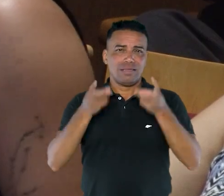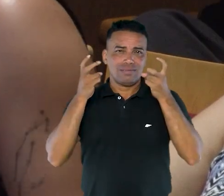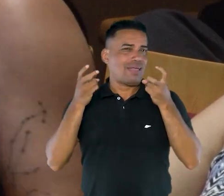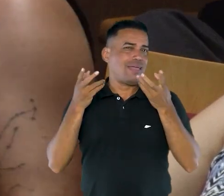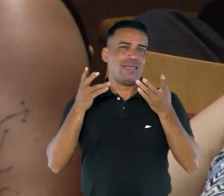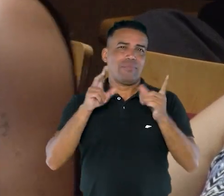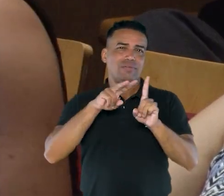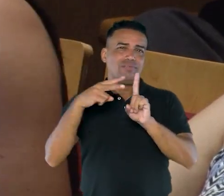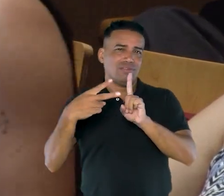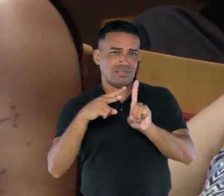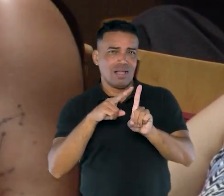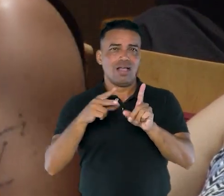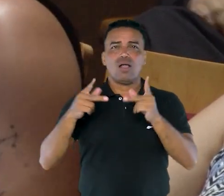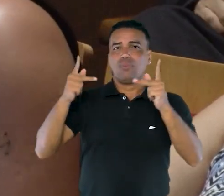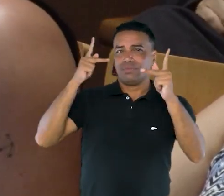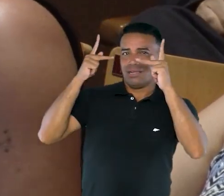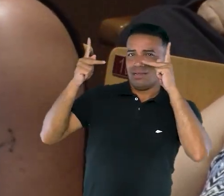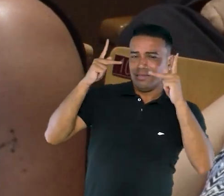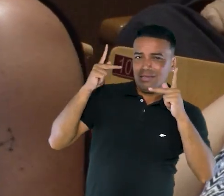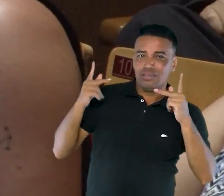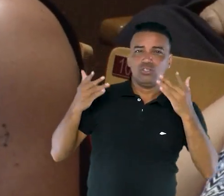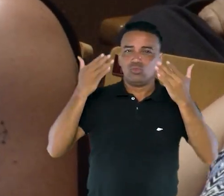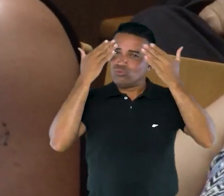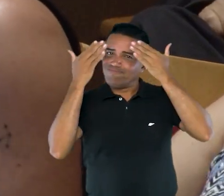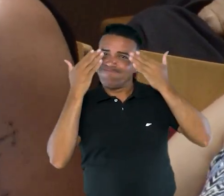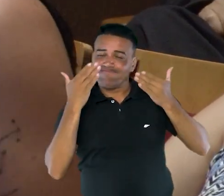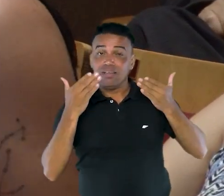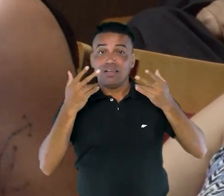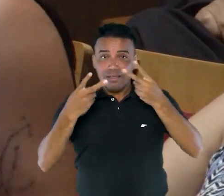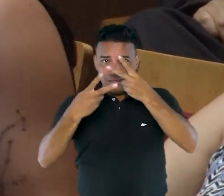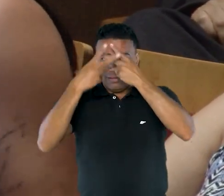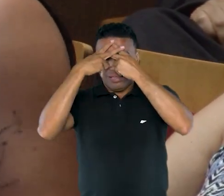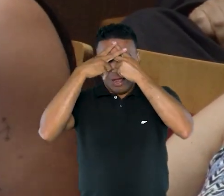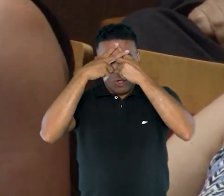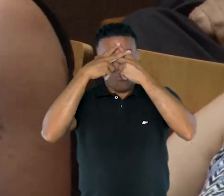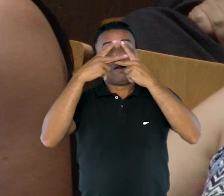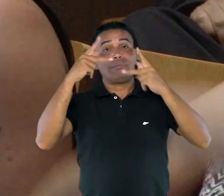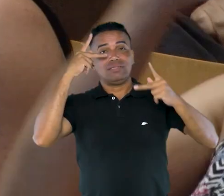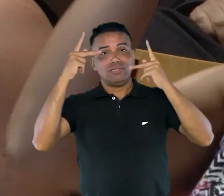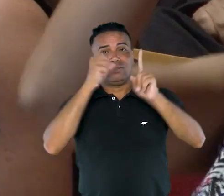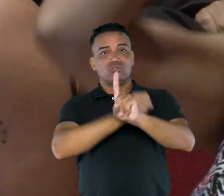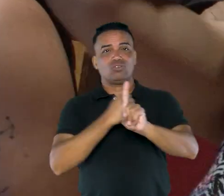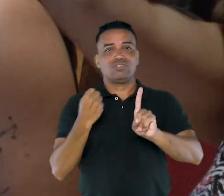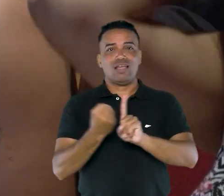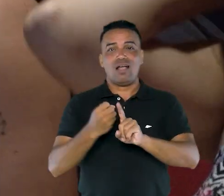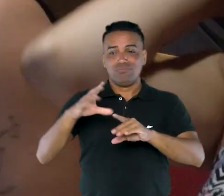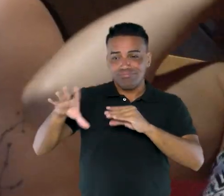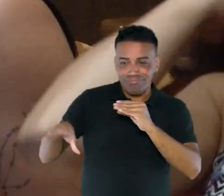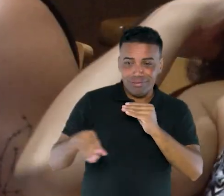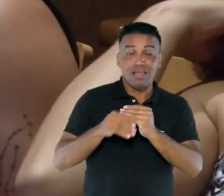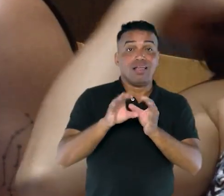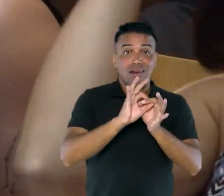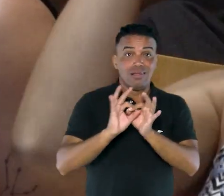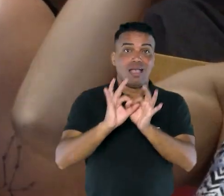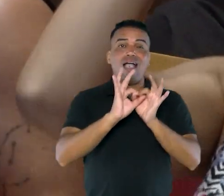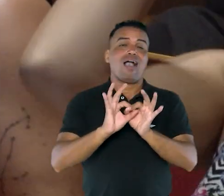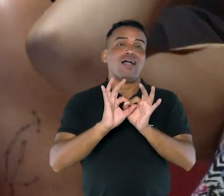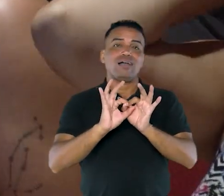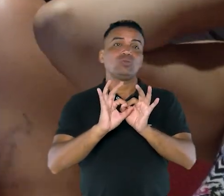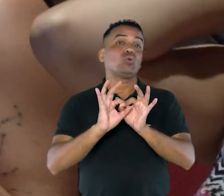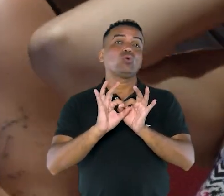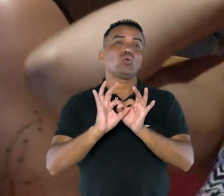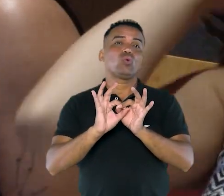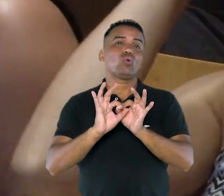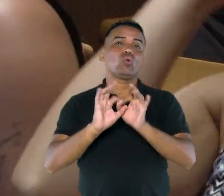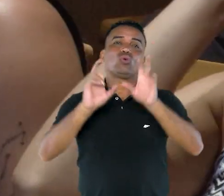observa isso do ponto de vista psicanalítico, na clínica, do trauma psicossocial implementado por uma questão